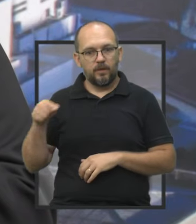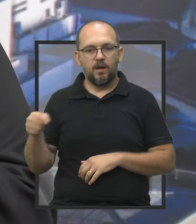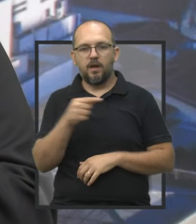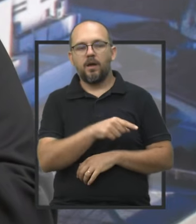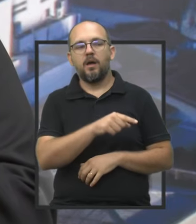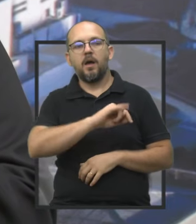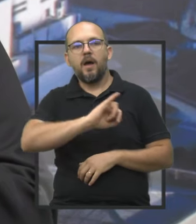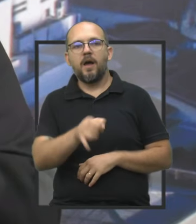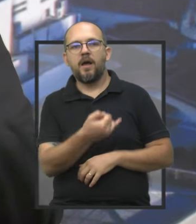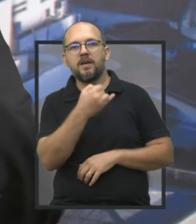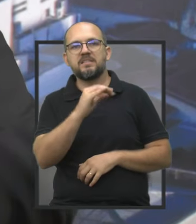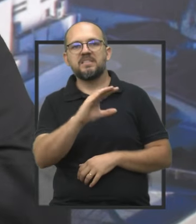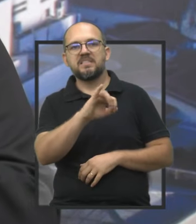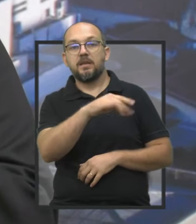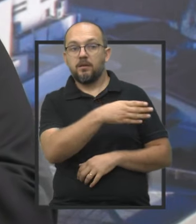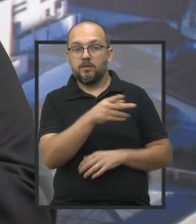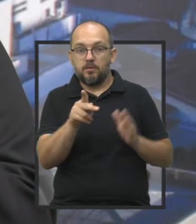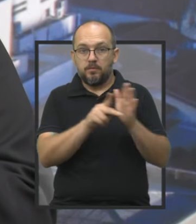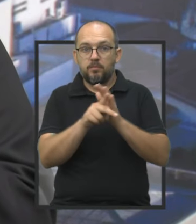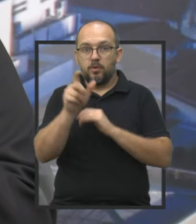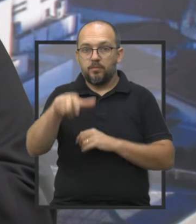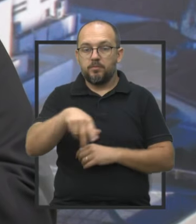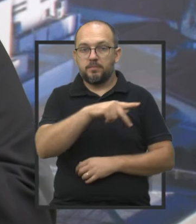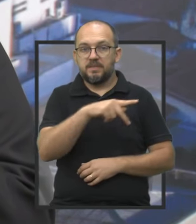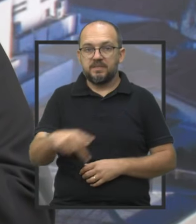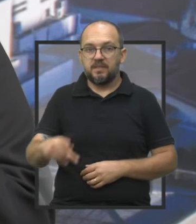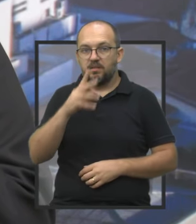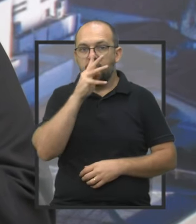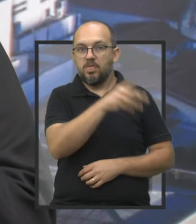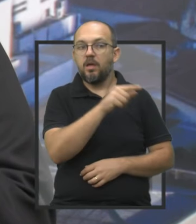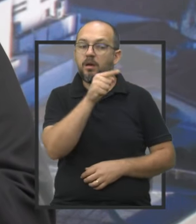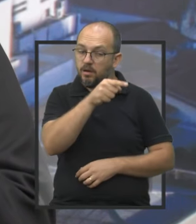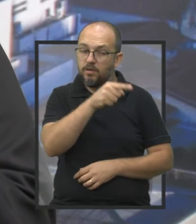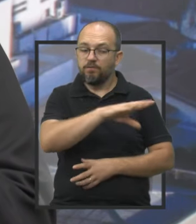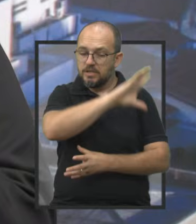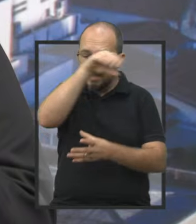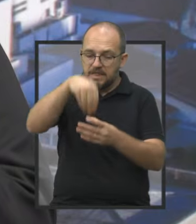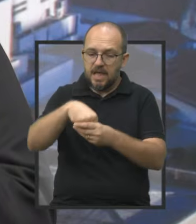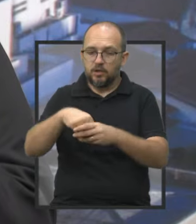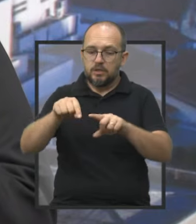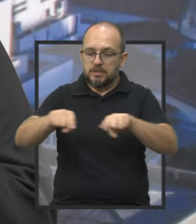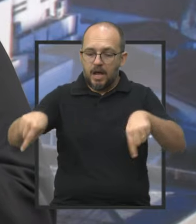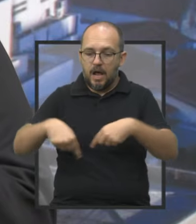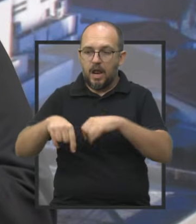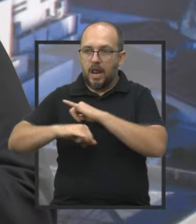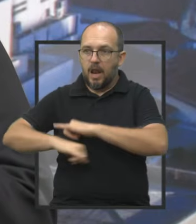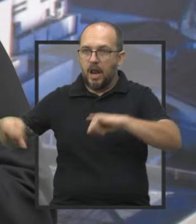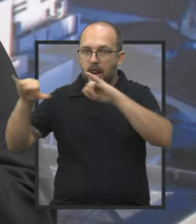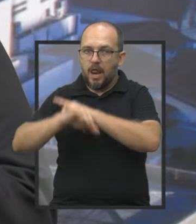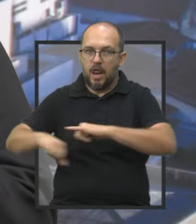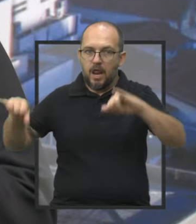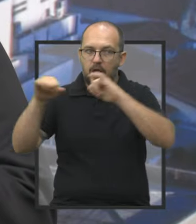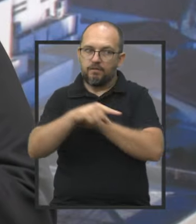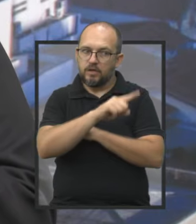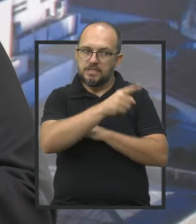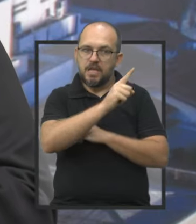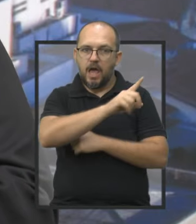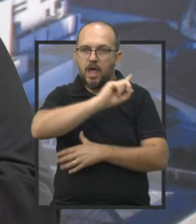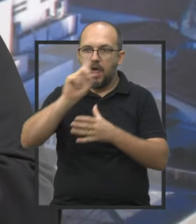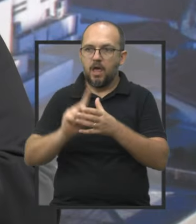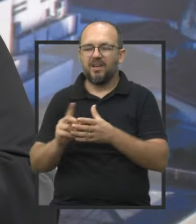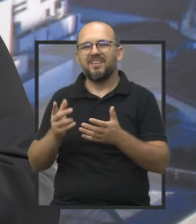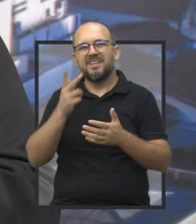né? O próprio presidente foi acusado ali por um dos depoentes de fazer parte desse gabinete. Então, assim, está